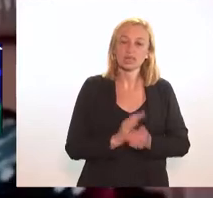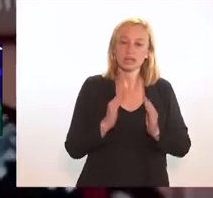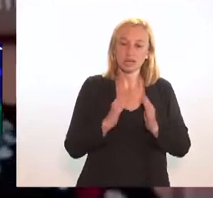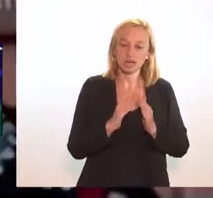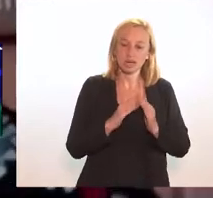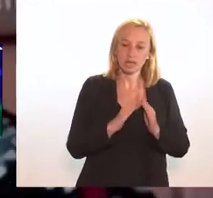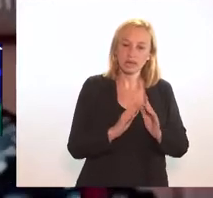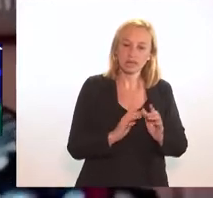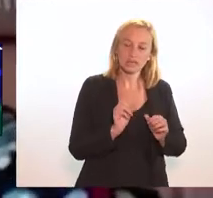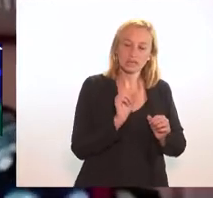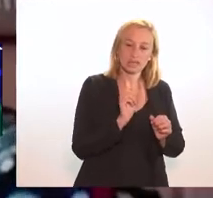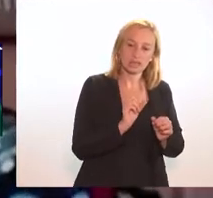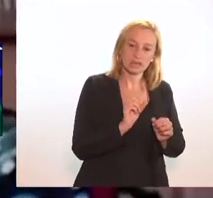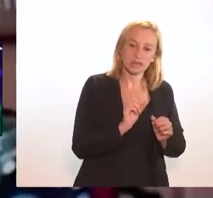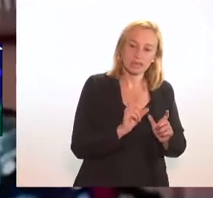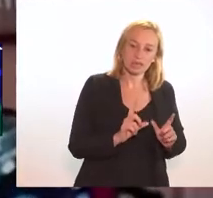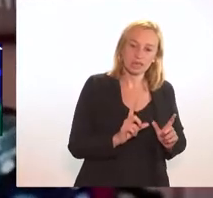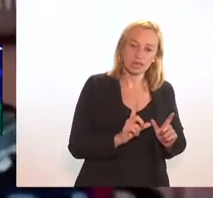feito muito